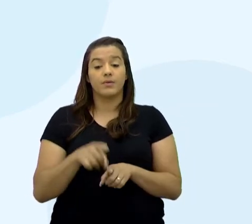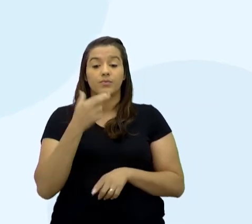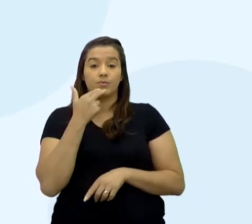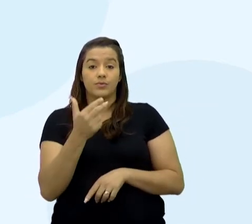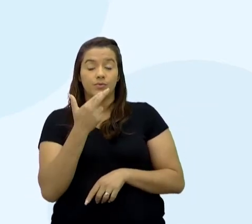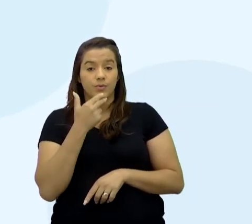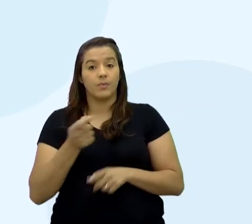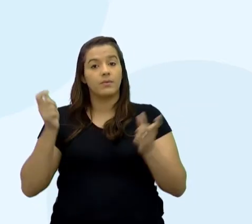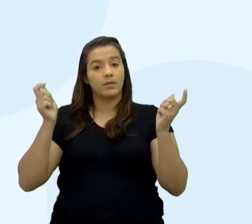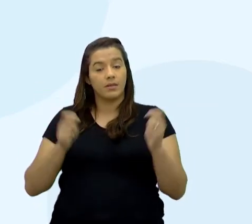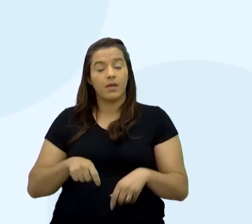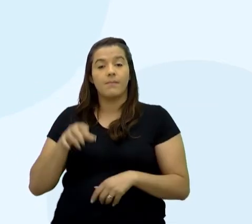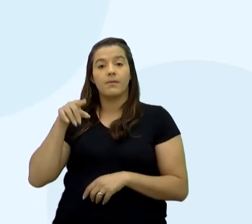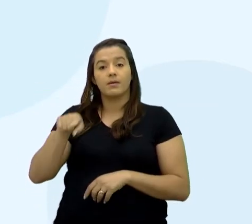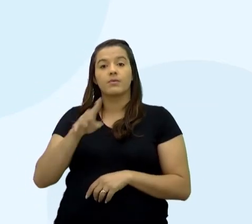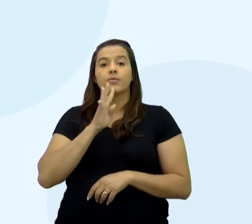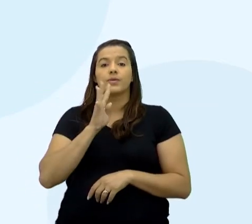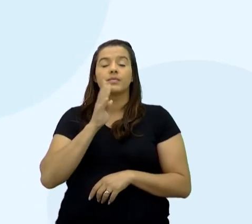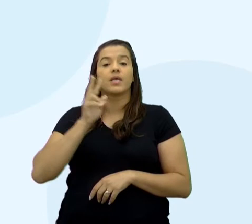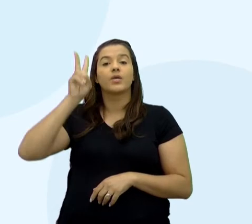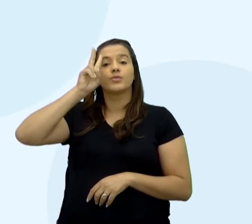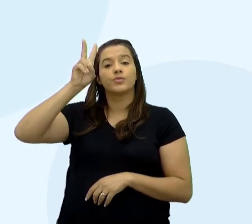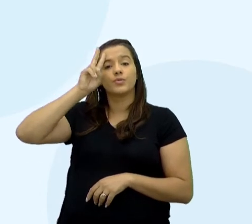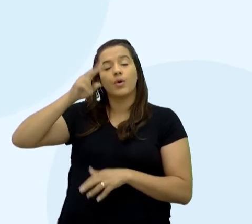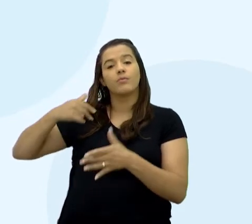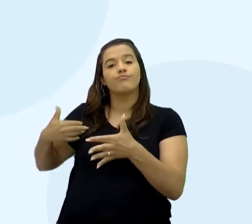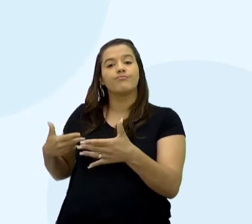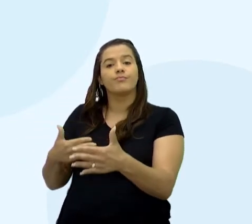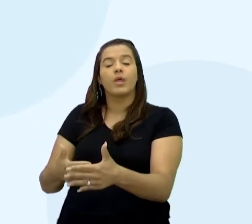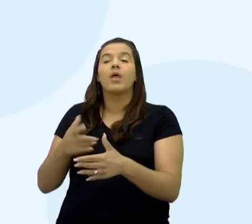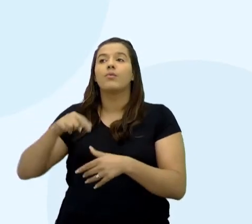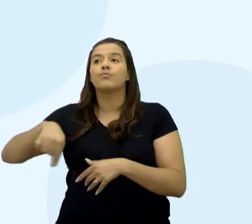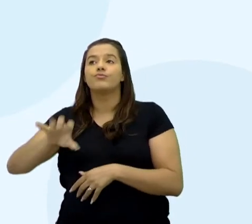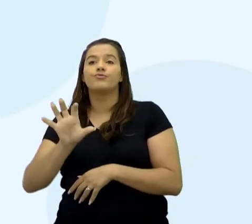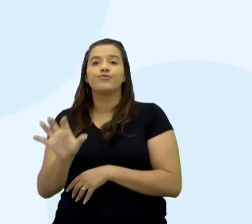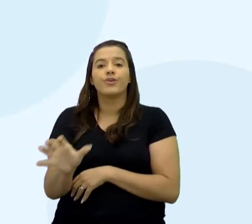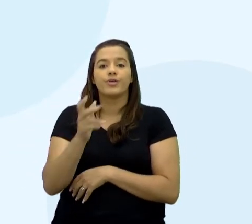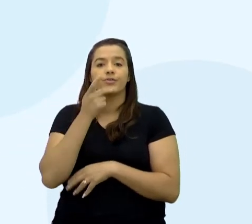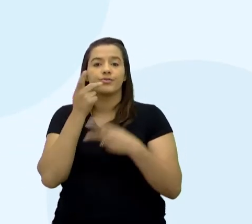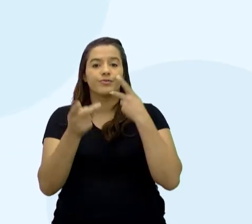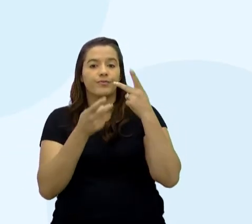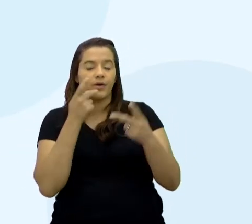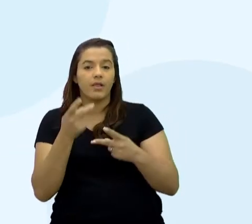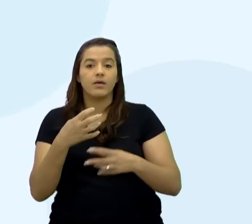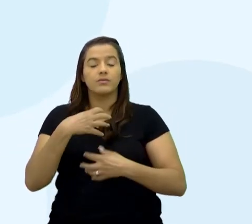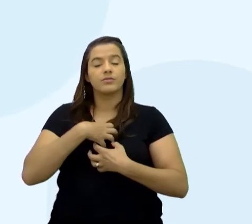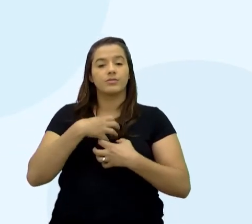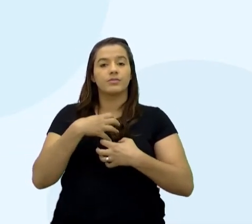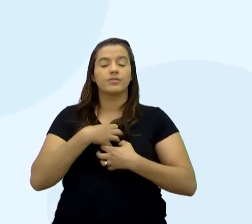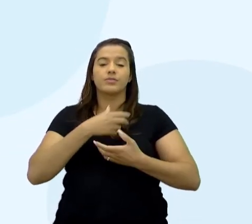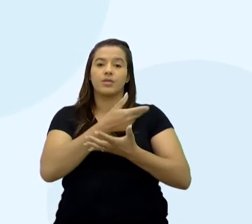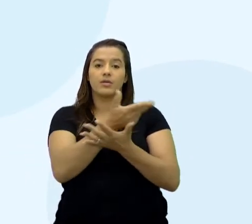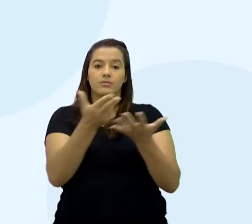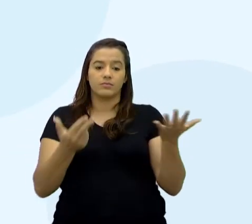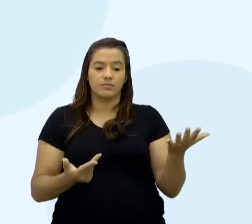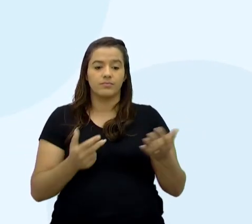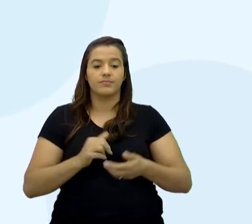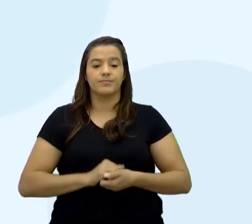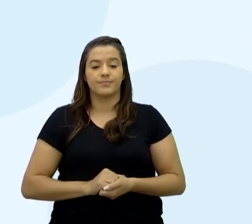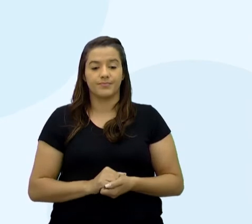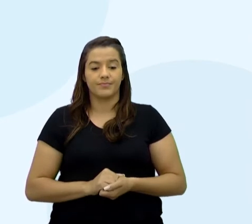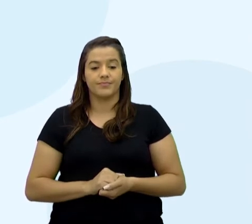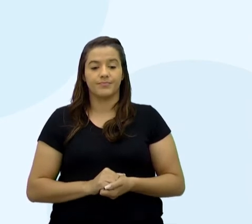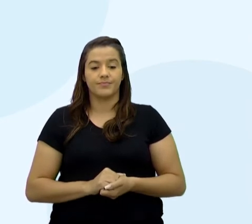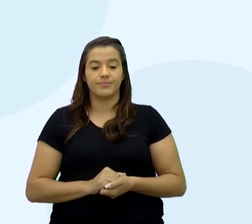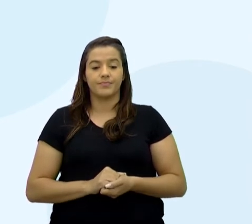conhecer sua história, sua forma de falar e de sentir o mundo. Olha só, que intenso aqui. Sentir